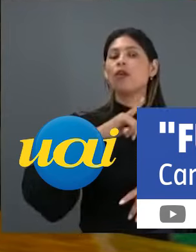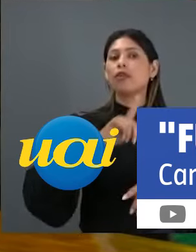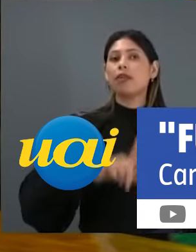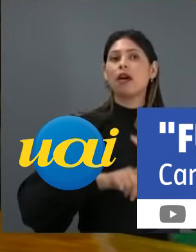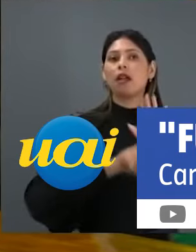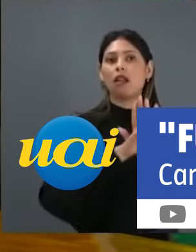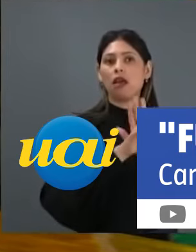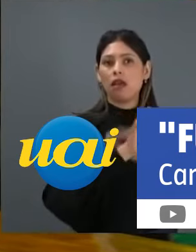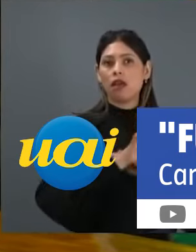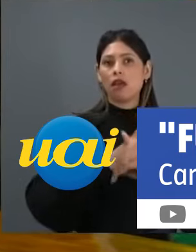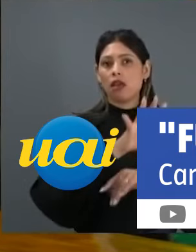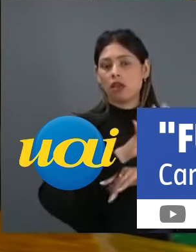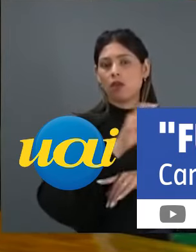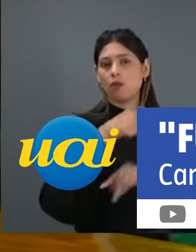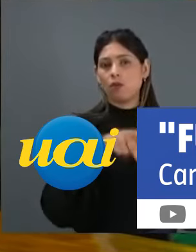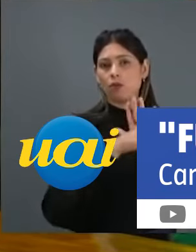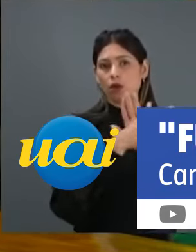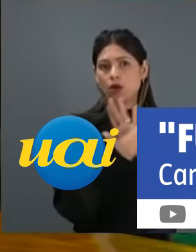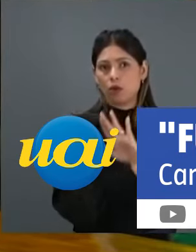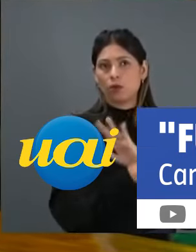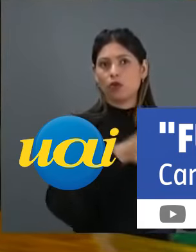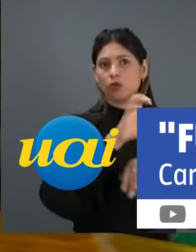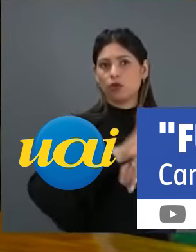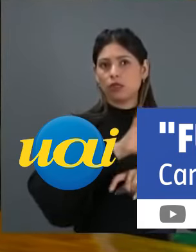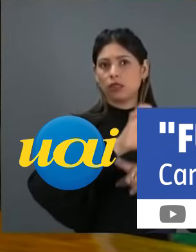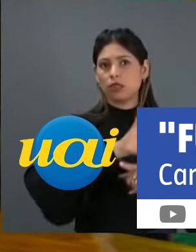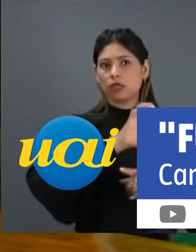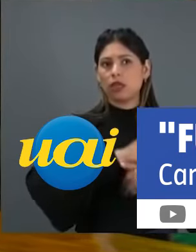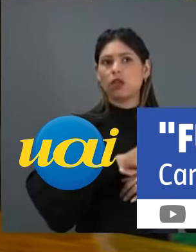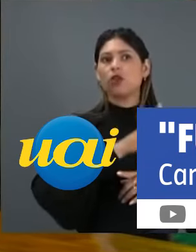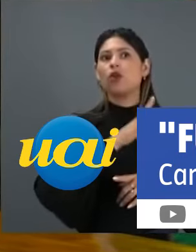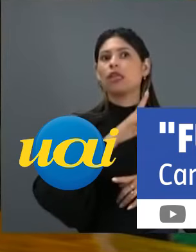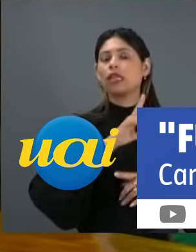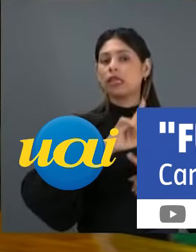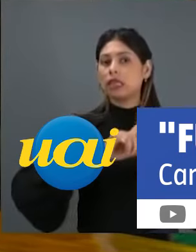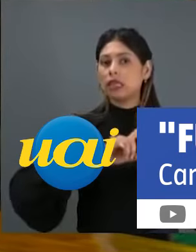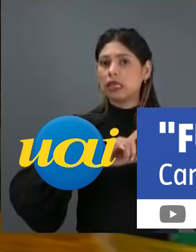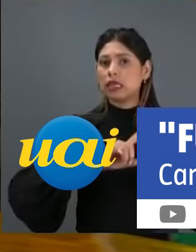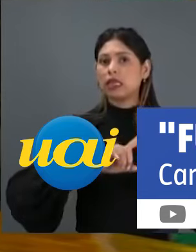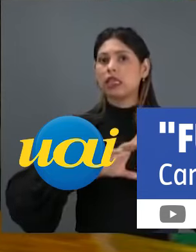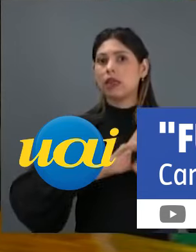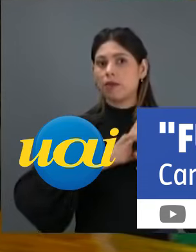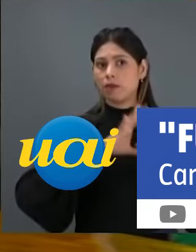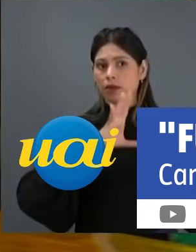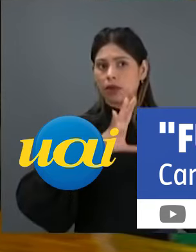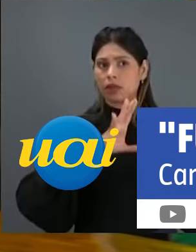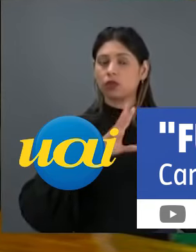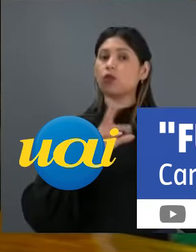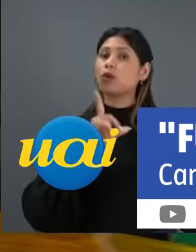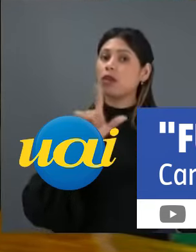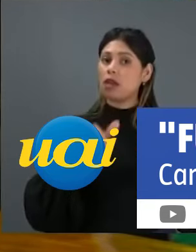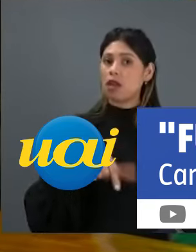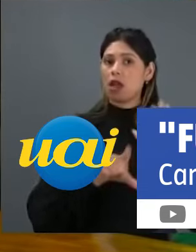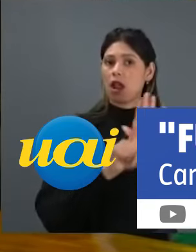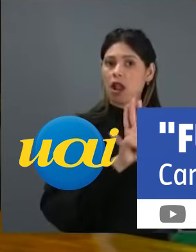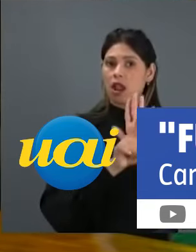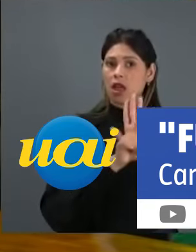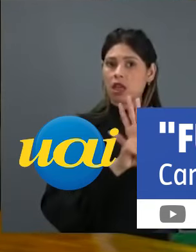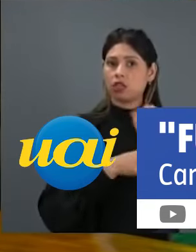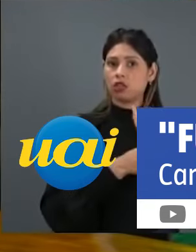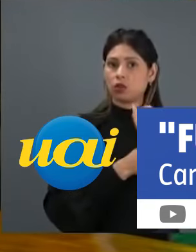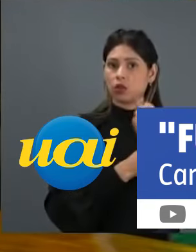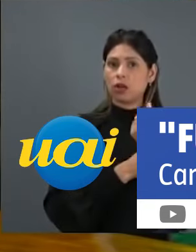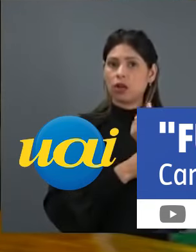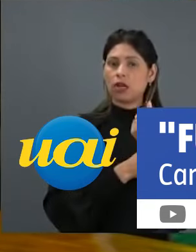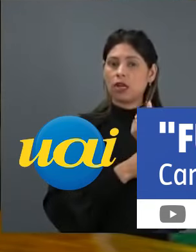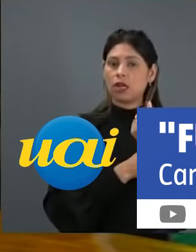do Estado Democrático, lei que veio substituir a Lei de Segurança Nacional. Depois de tantos